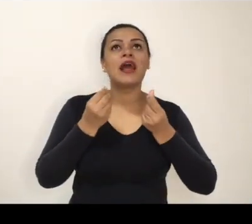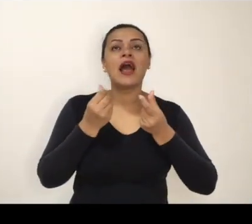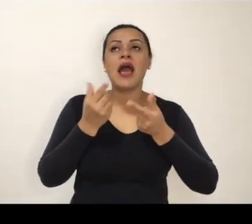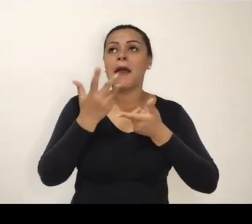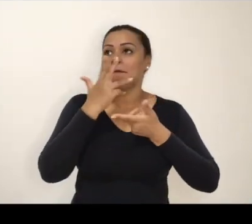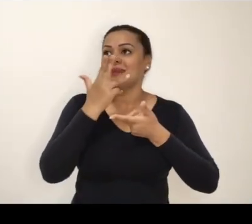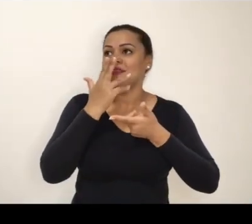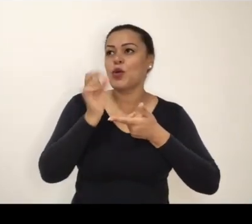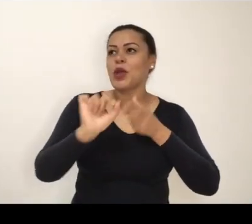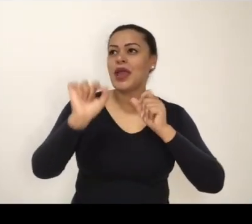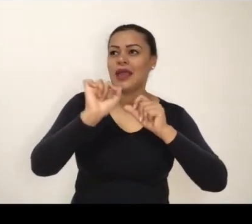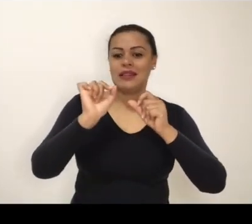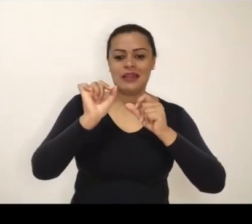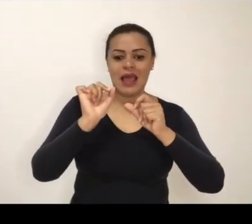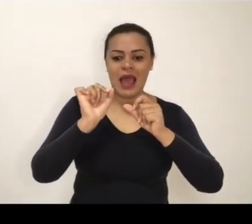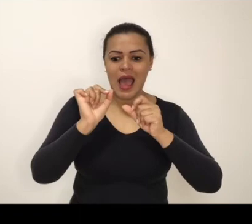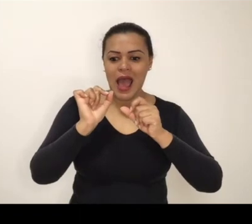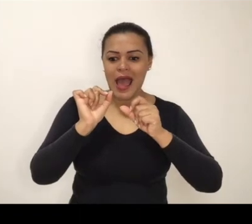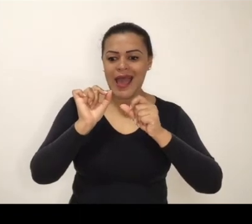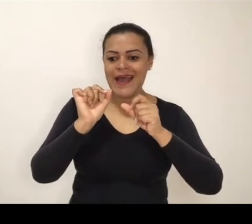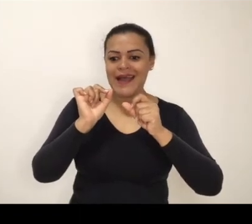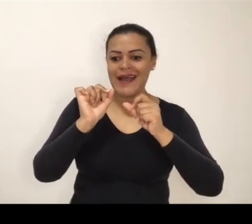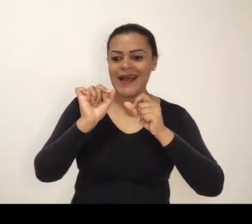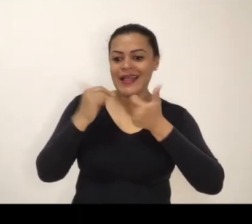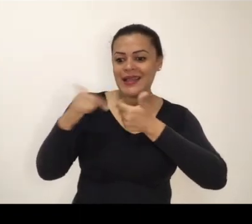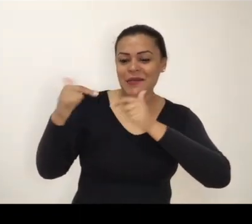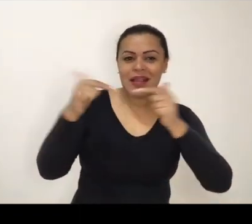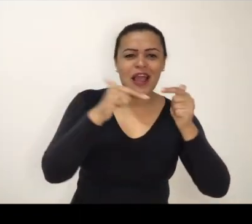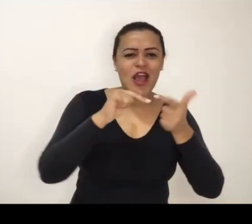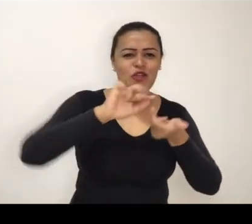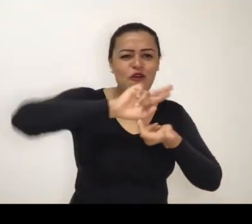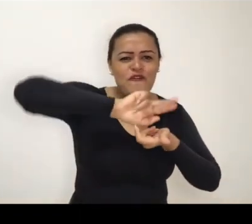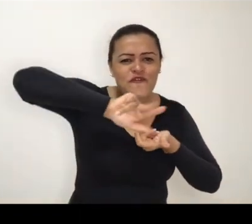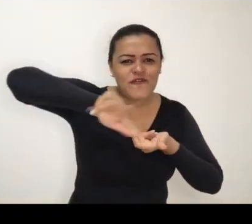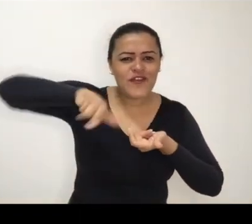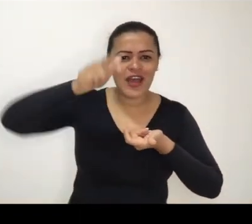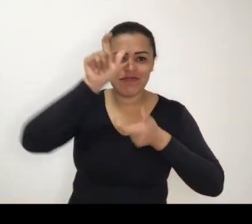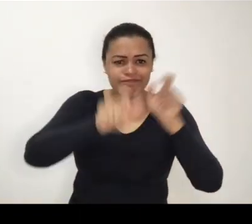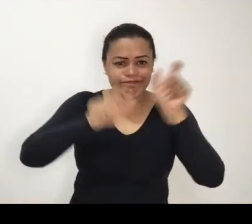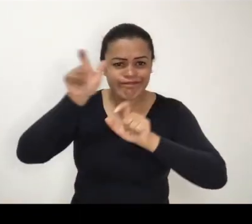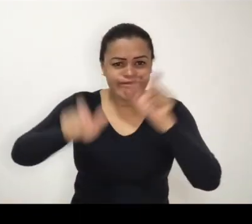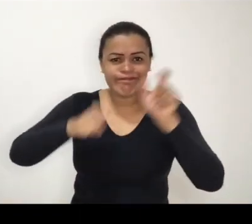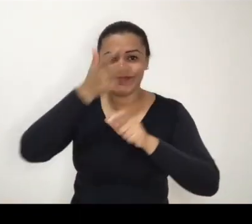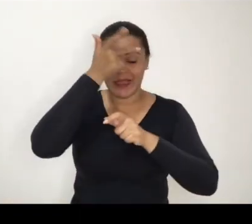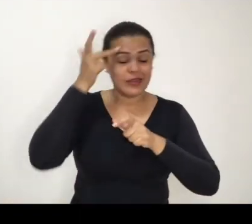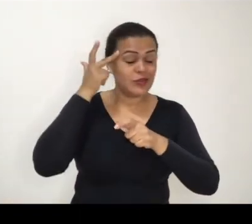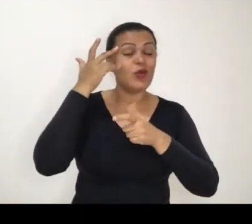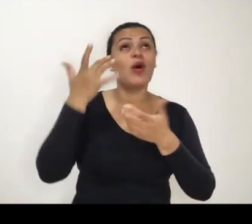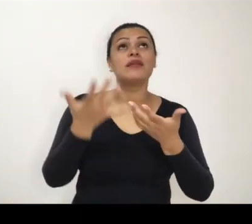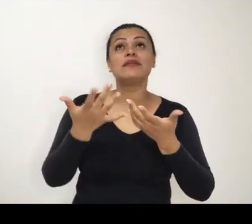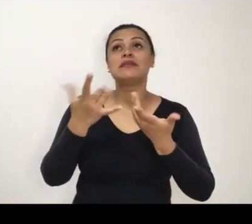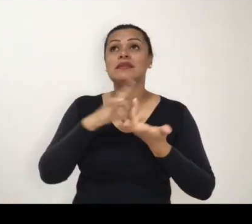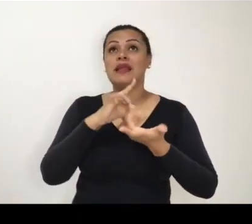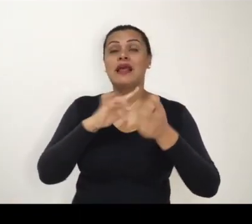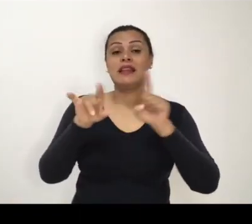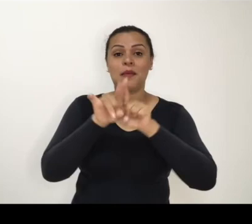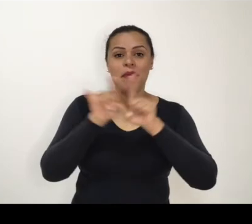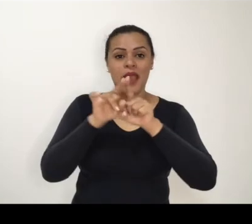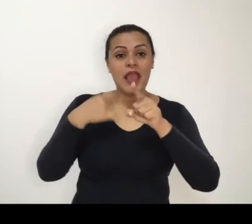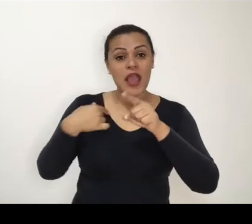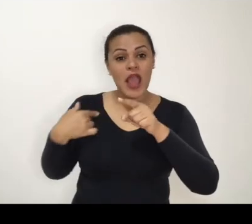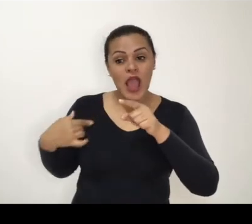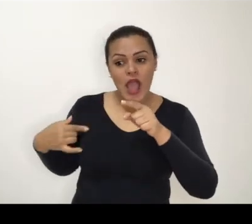parcerias, trabalhando com muitas pessoas, né? Tem muito a ver também com a minha chegada em Belo Horizonte,